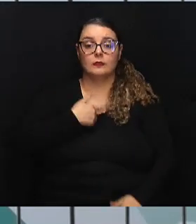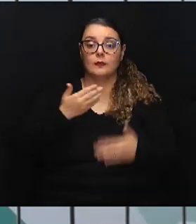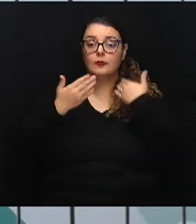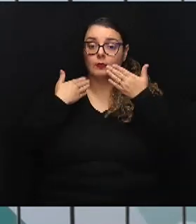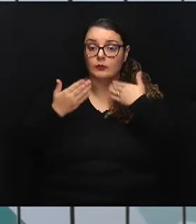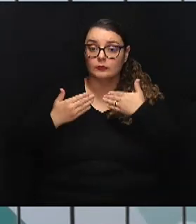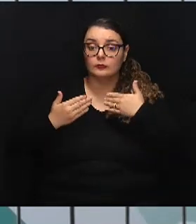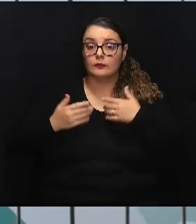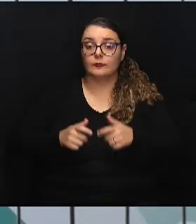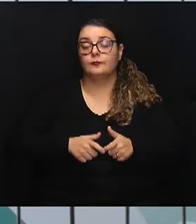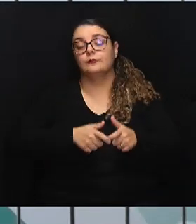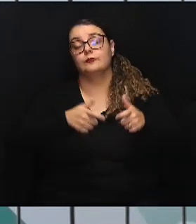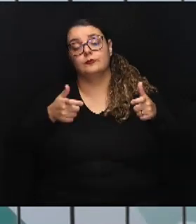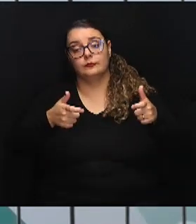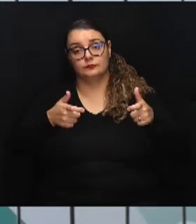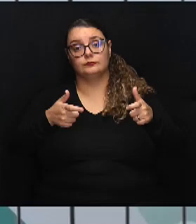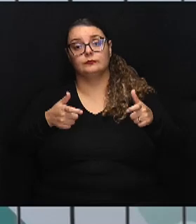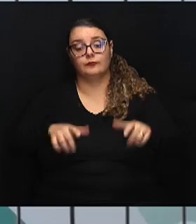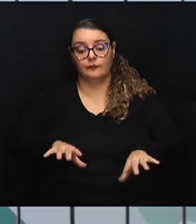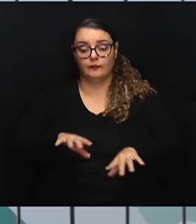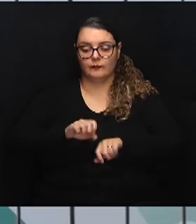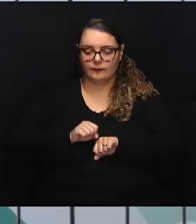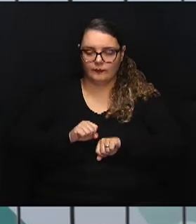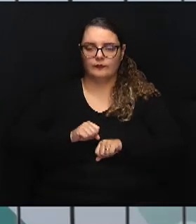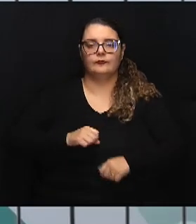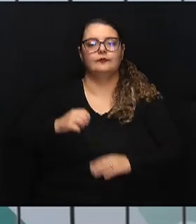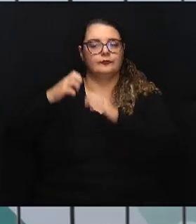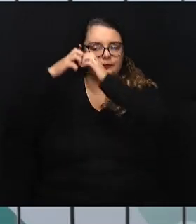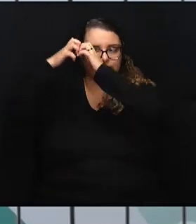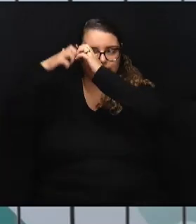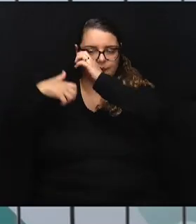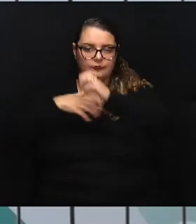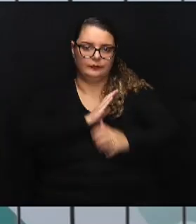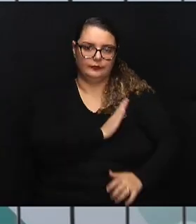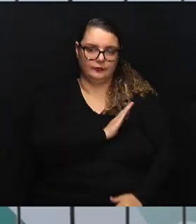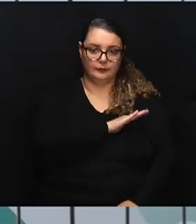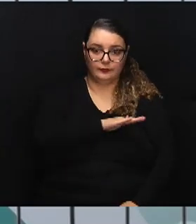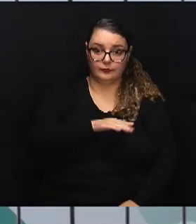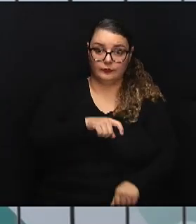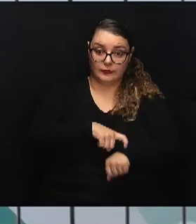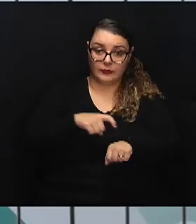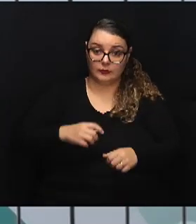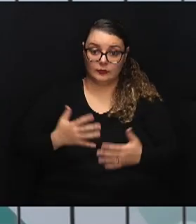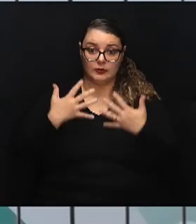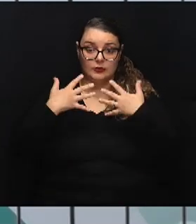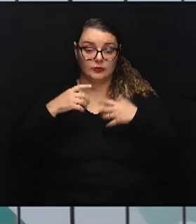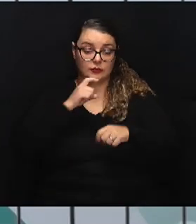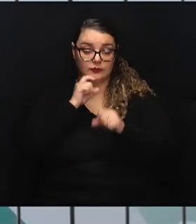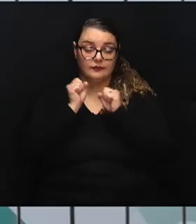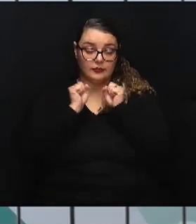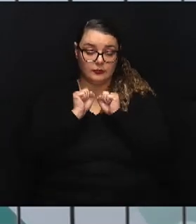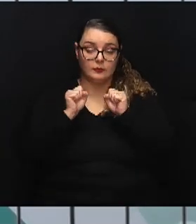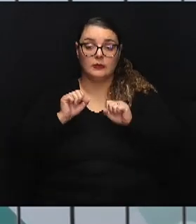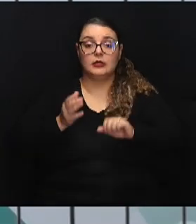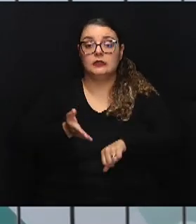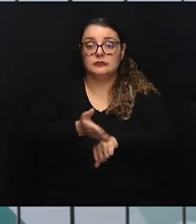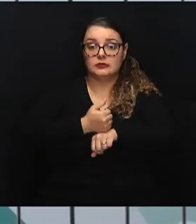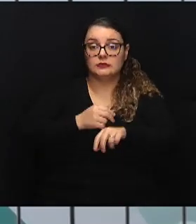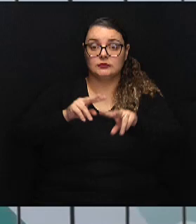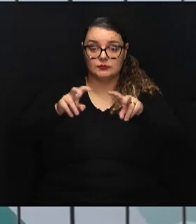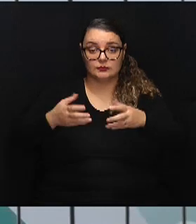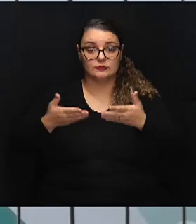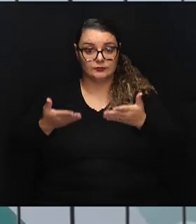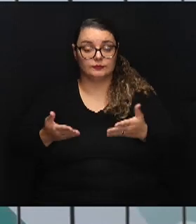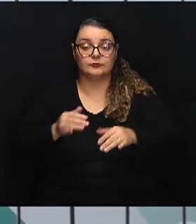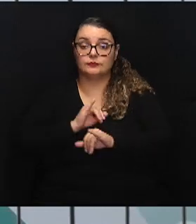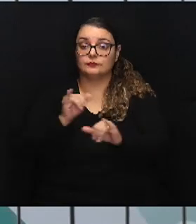sobre o aumento dos casos de AVC e infarto no inverno. Mas antes de abordar o nosso tema aqui, eu tenho um recado para você que